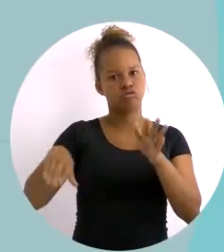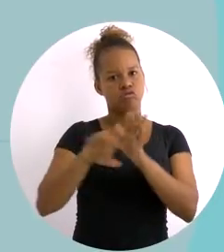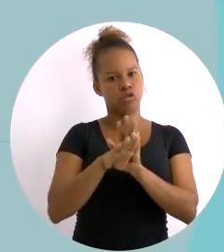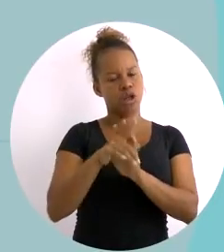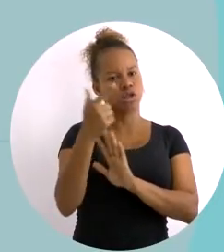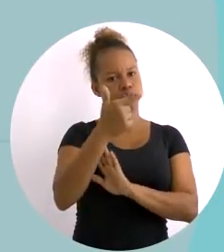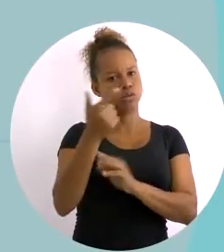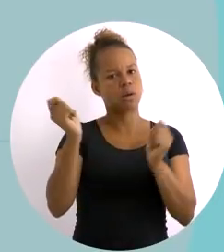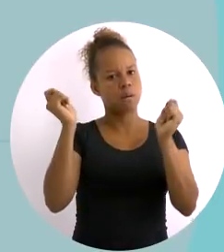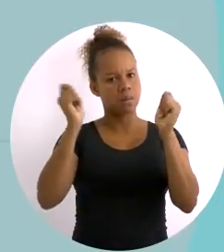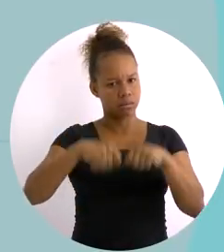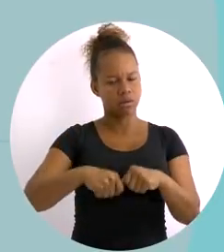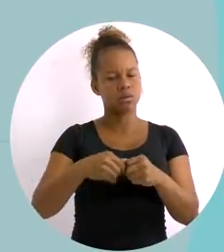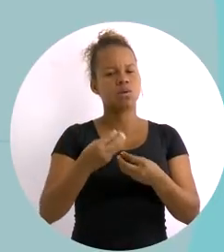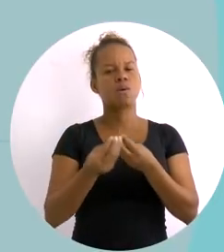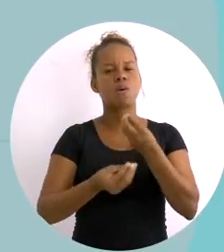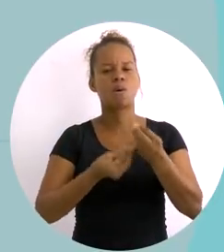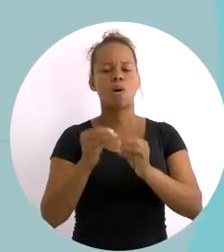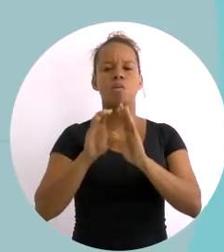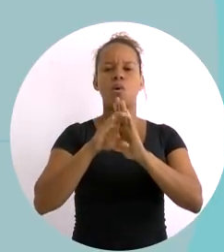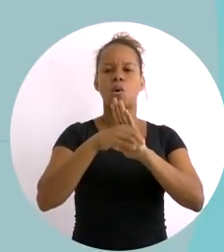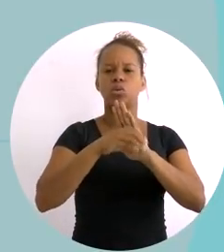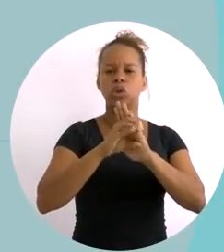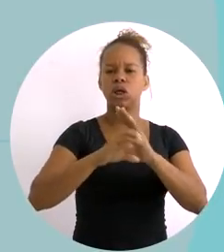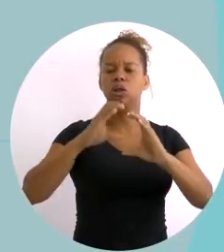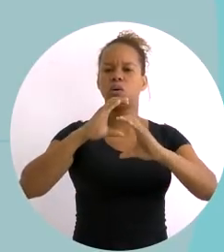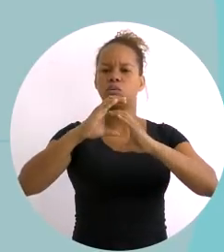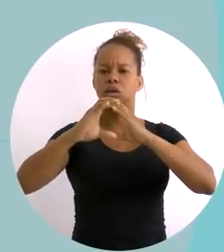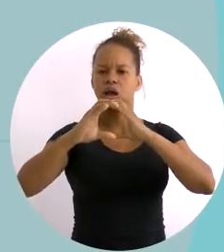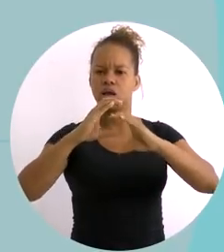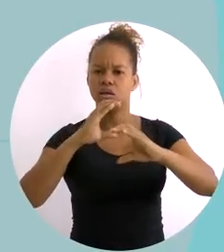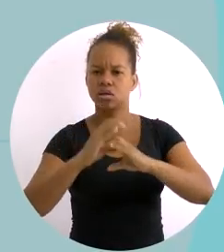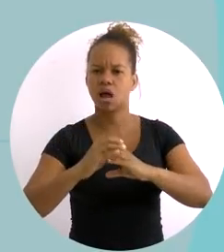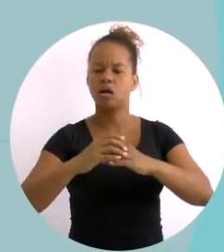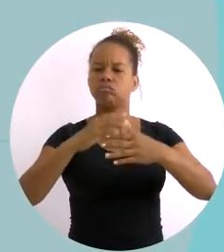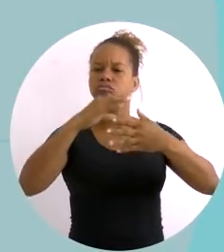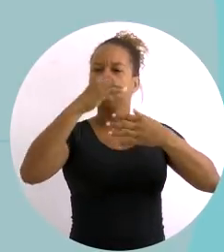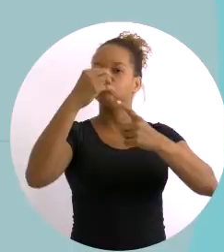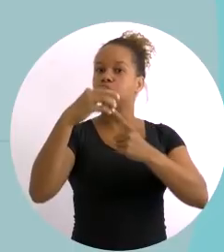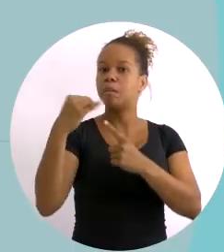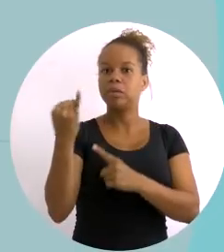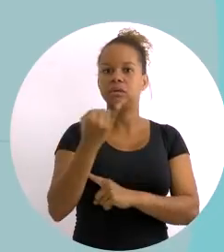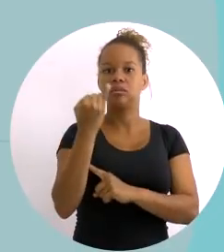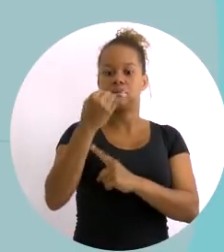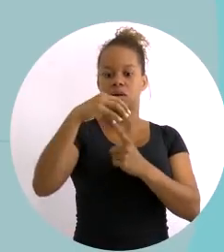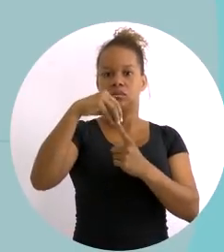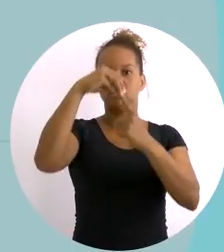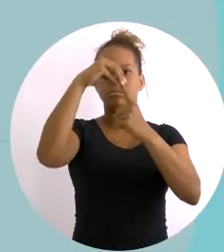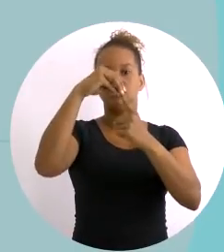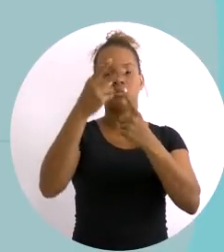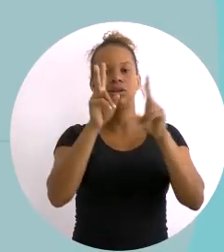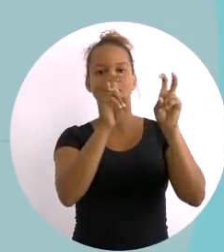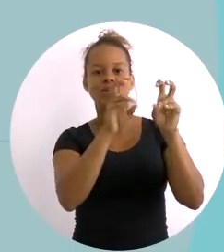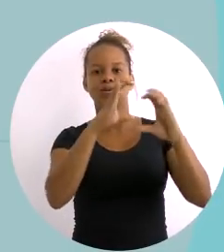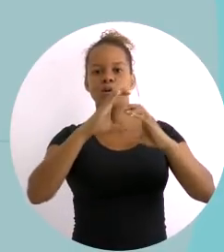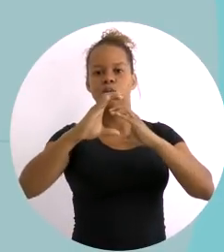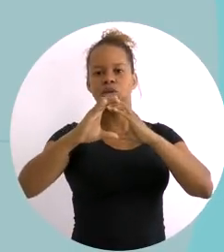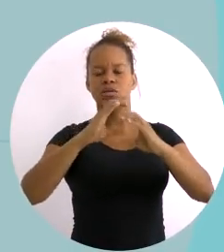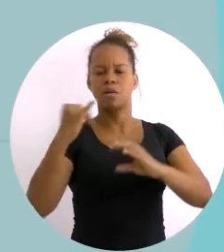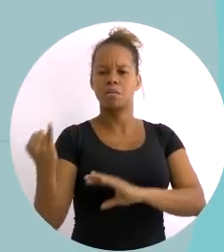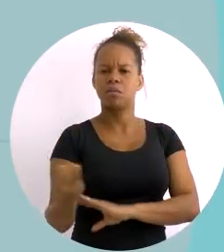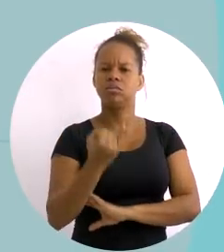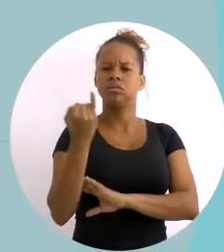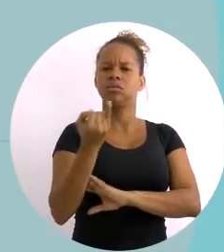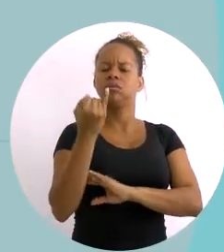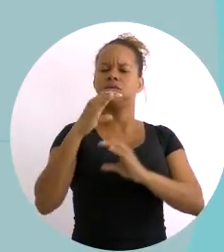segunda competência com o conceito de comunicação, os principais tipos de comunicação, a importância da